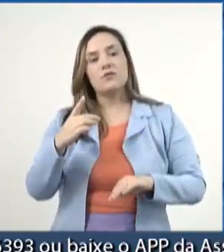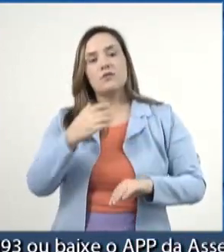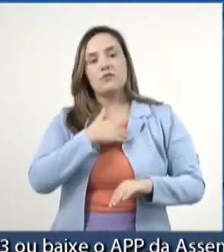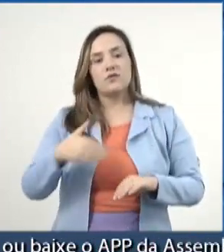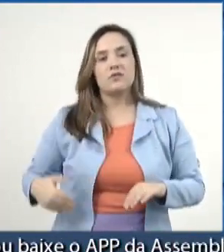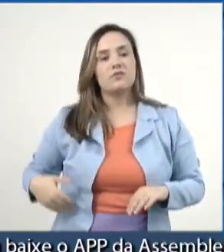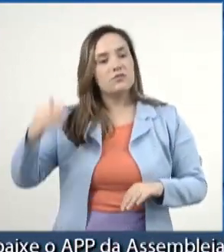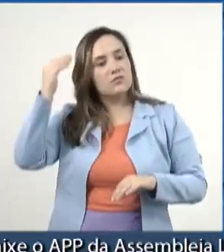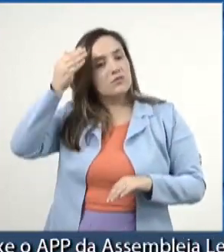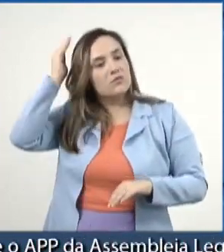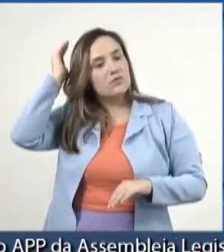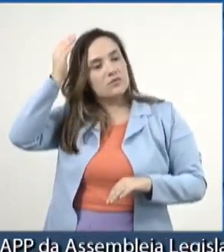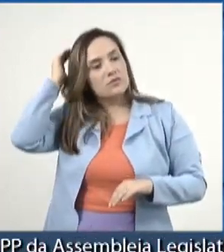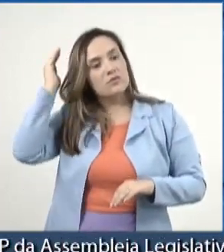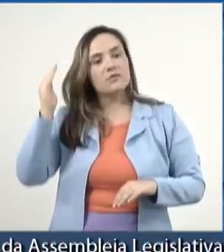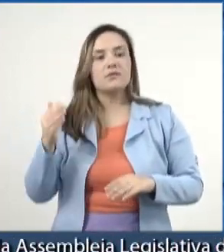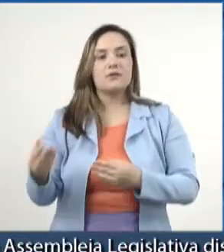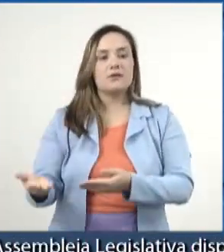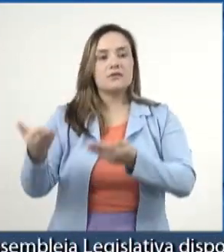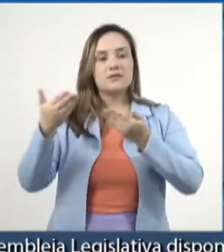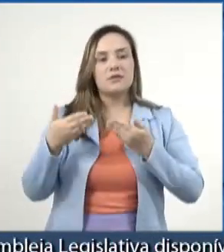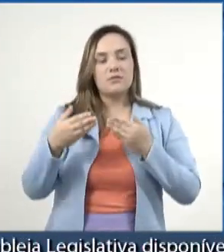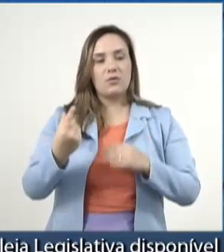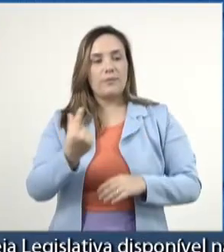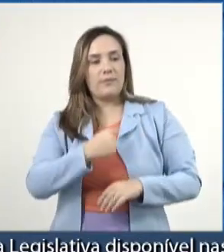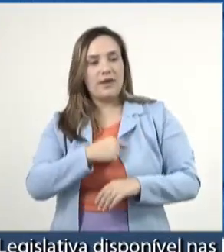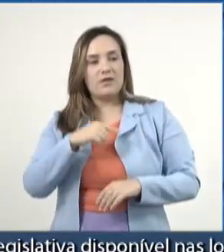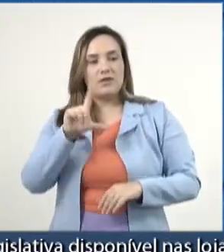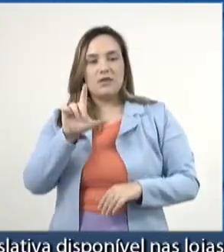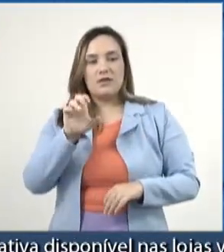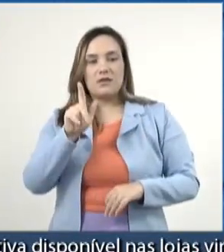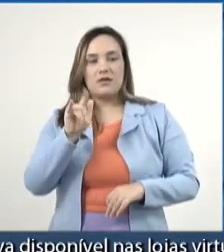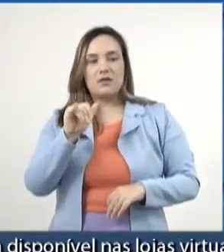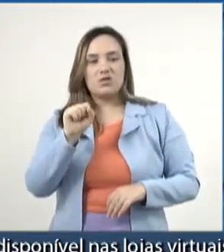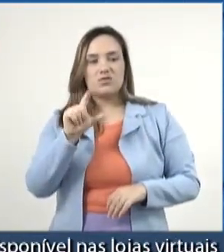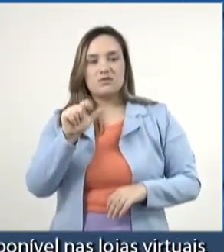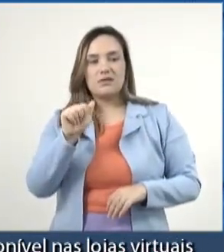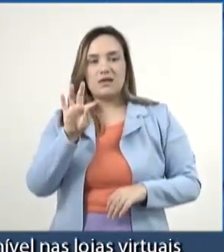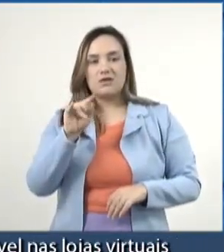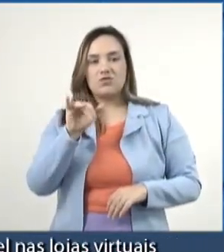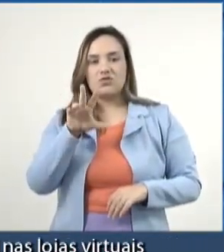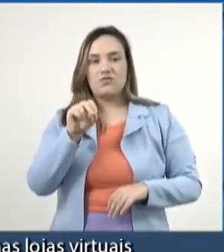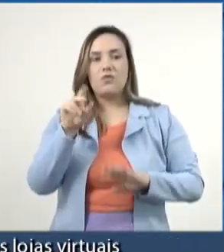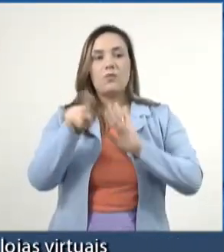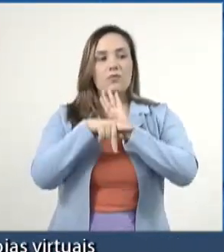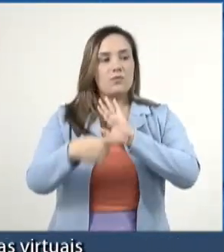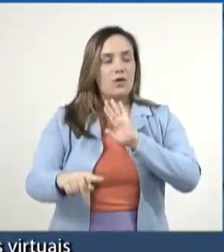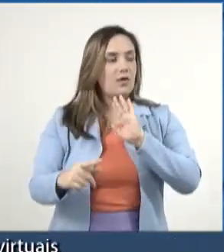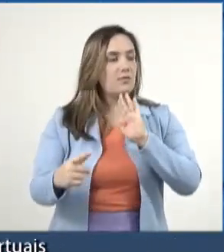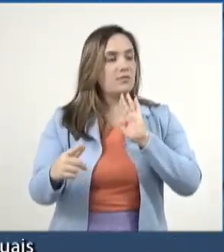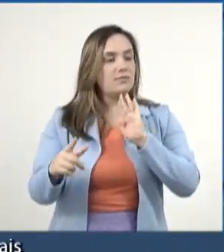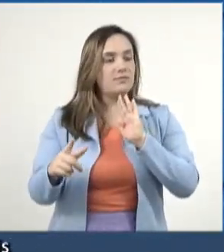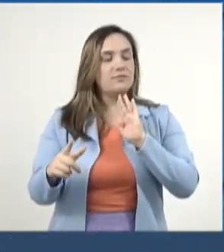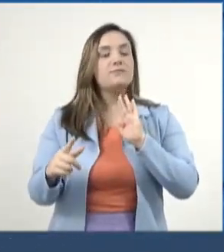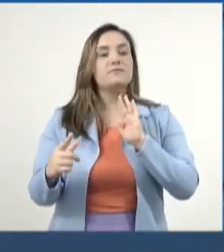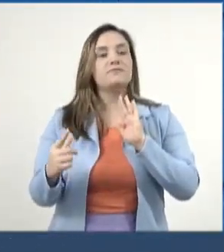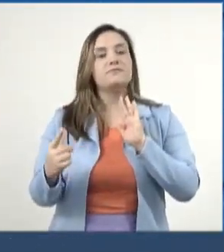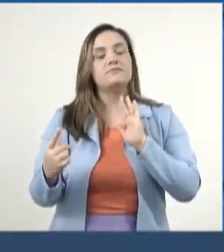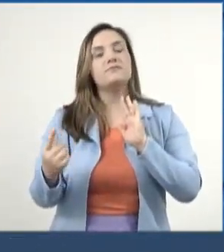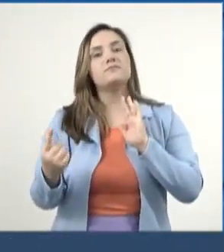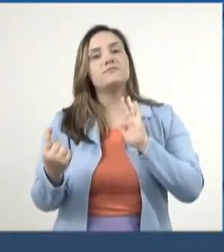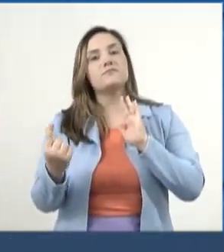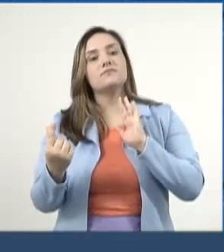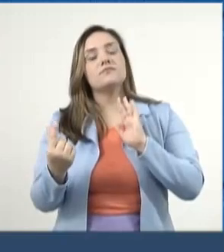ex-governador do Estado de Mato Grosso do Sul, pelo recebimento da Medalha do Mérito Legislativo outorgada pela Câmara Federal, em solenidade realizada no